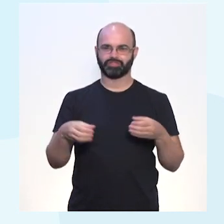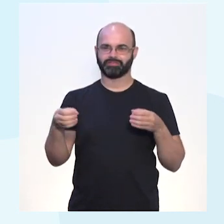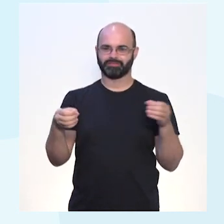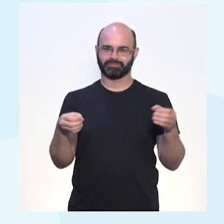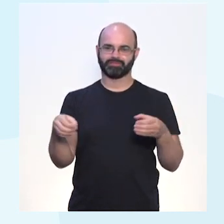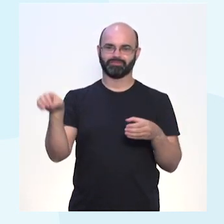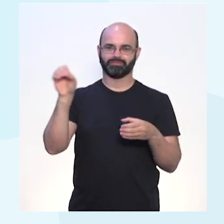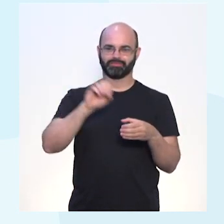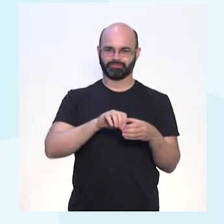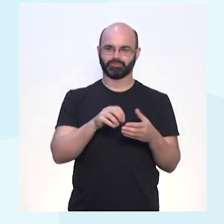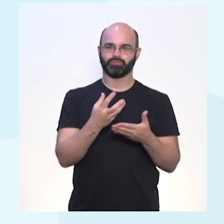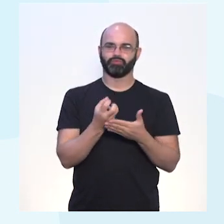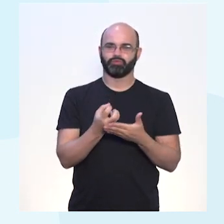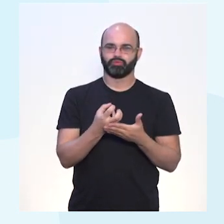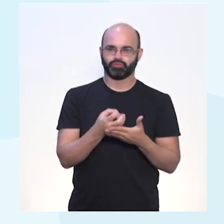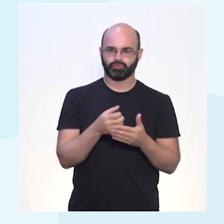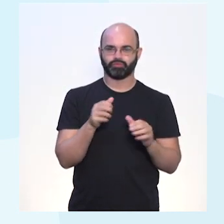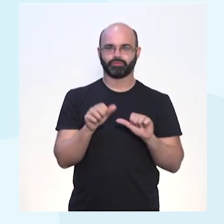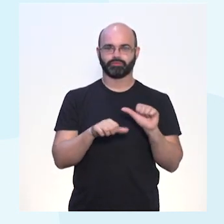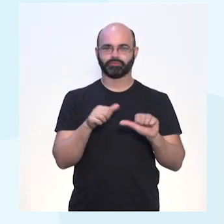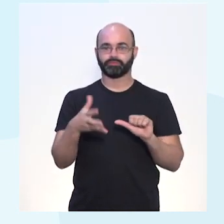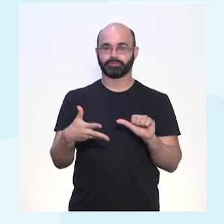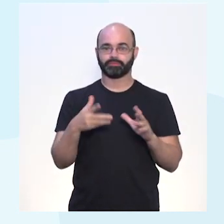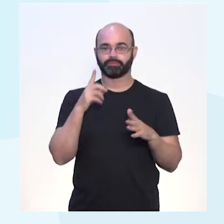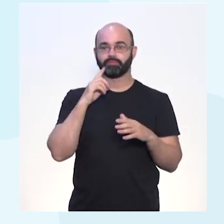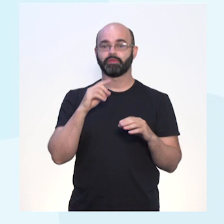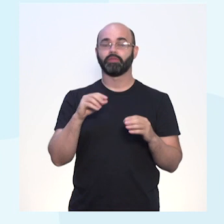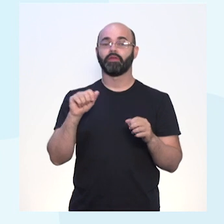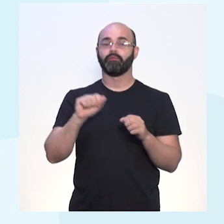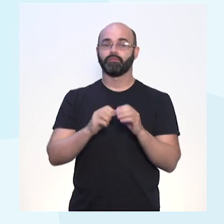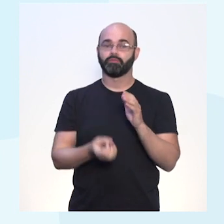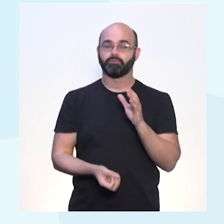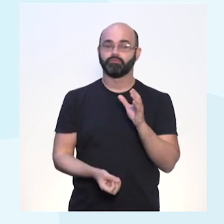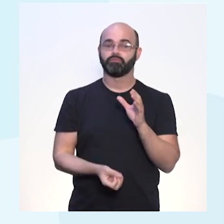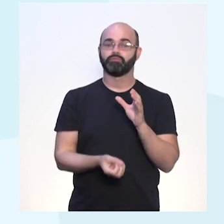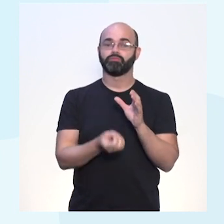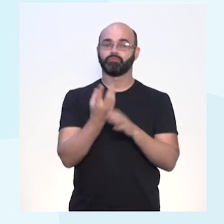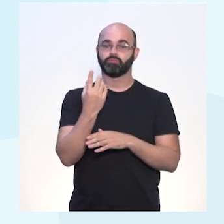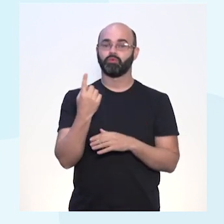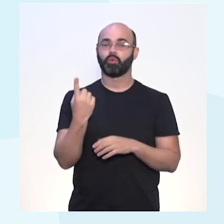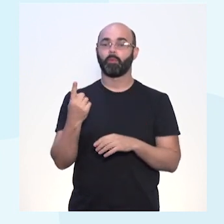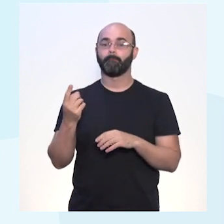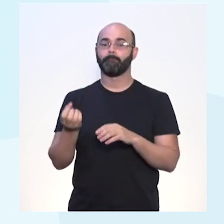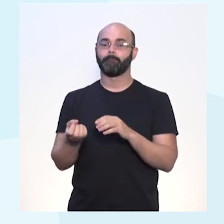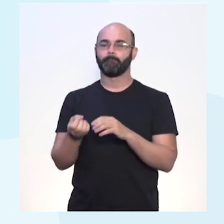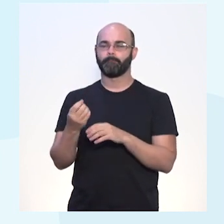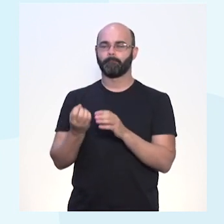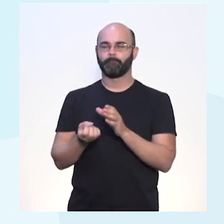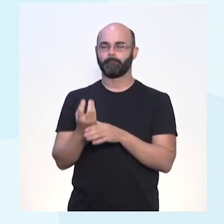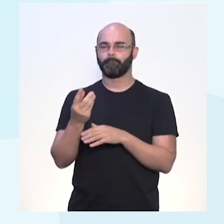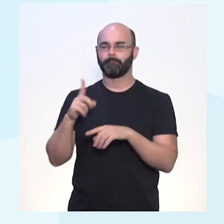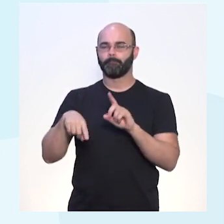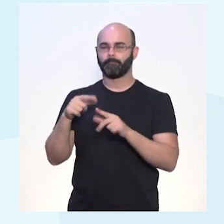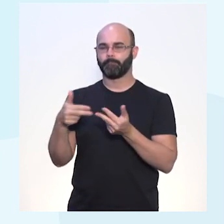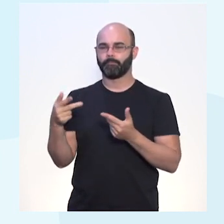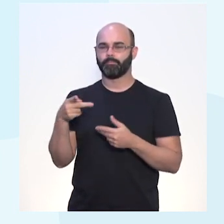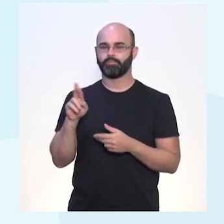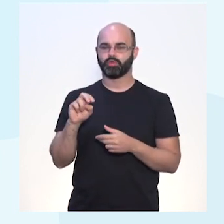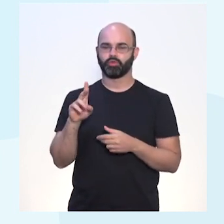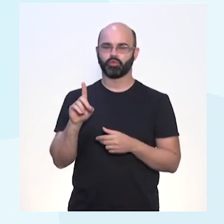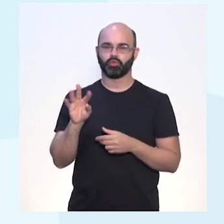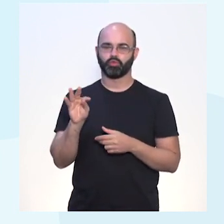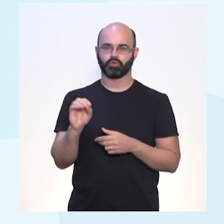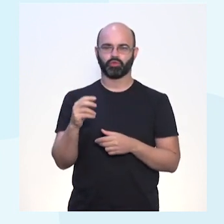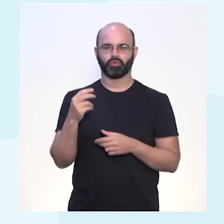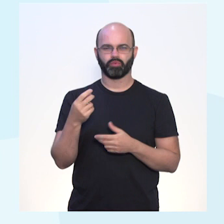menor ou igual à velocidade de formação de um produto? Vamos deixar 2 minutinhos para você